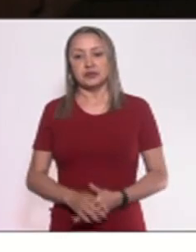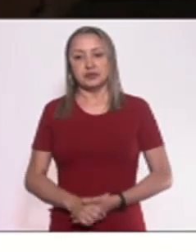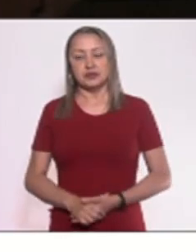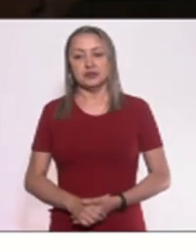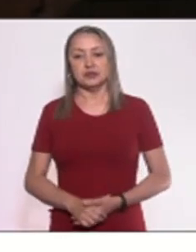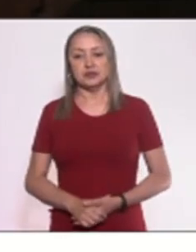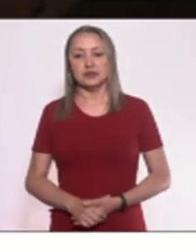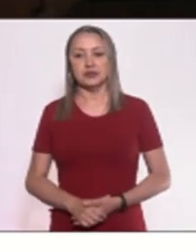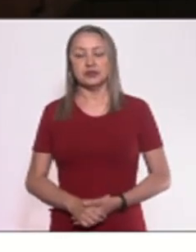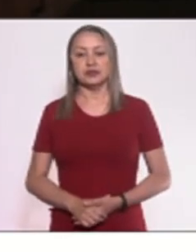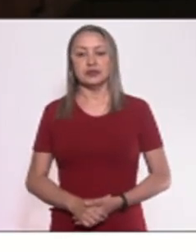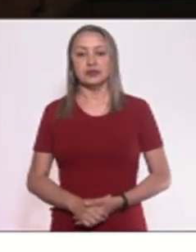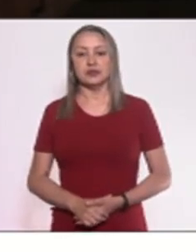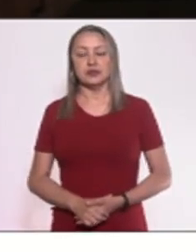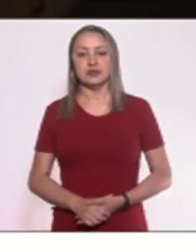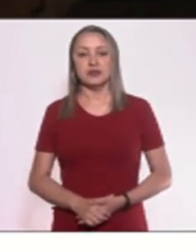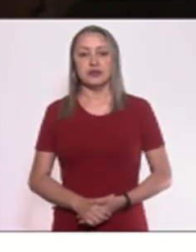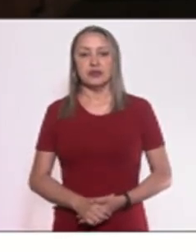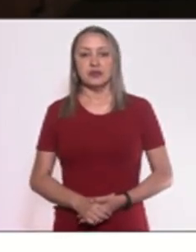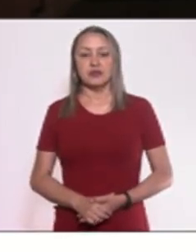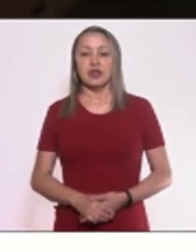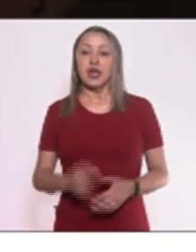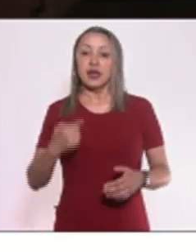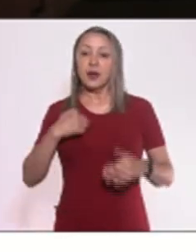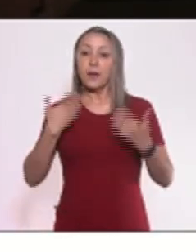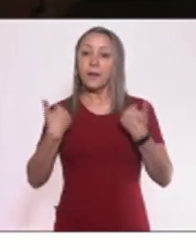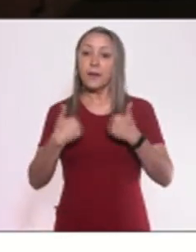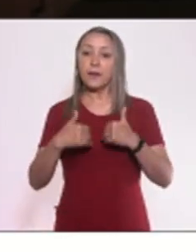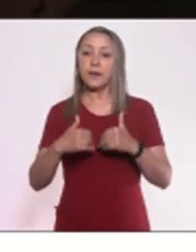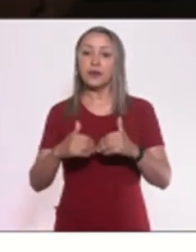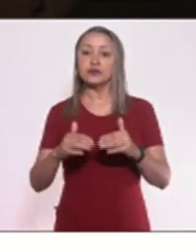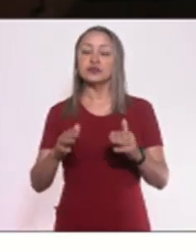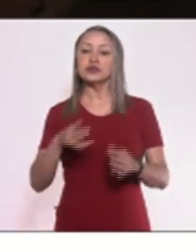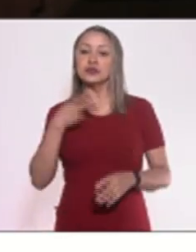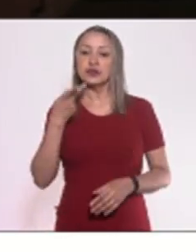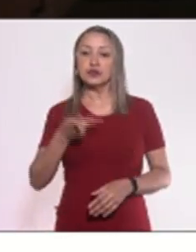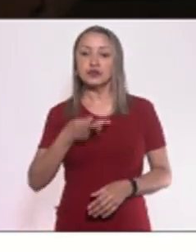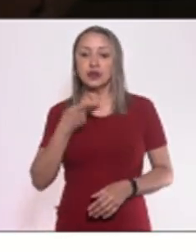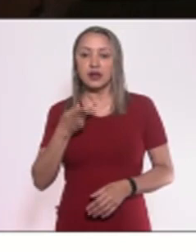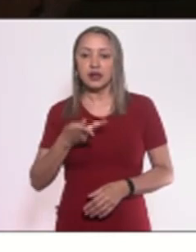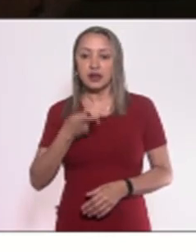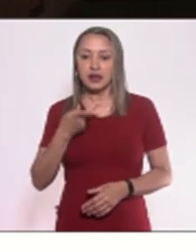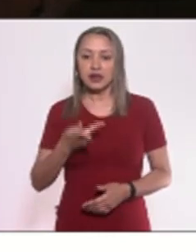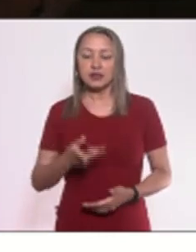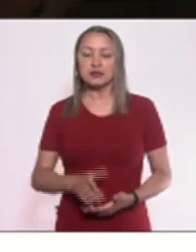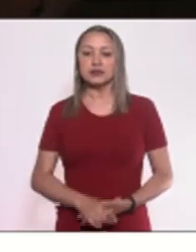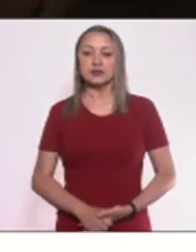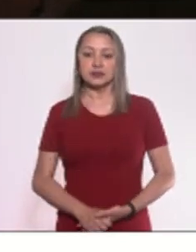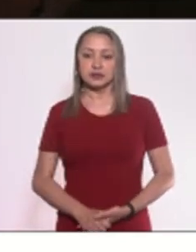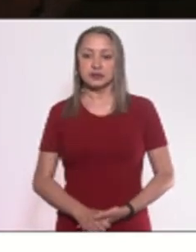terceira instância. E eu continuo dizendo,